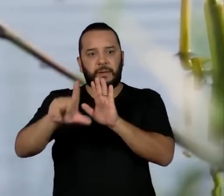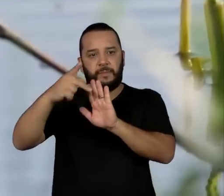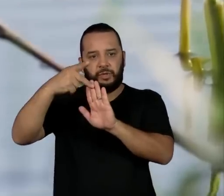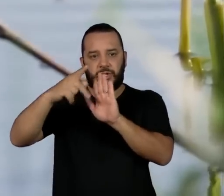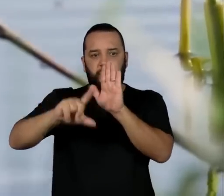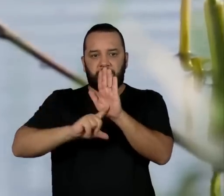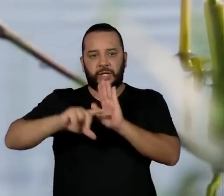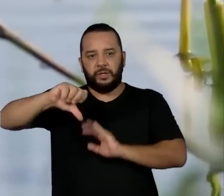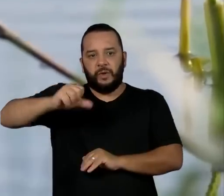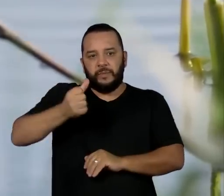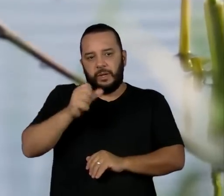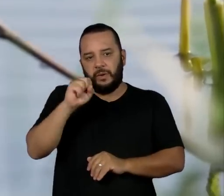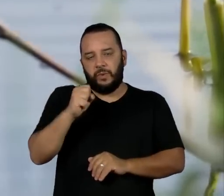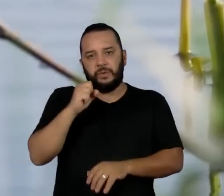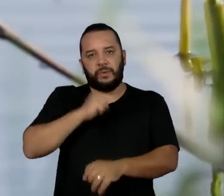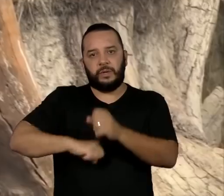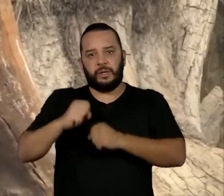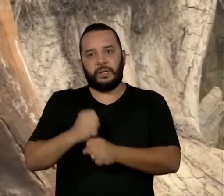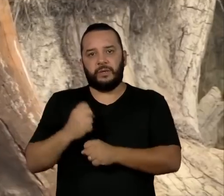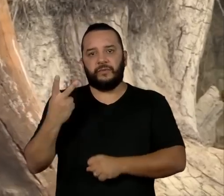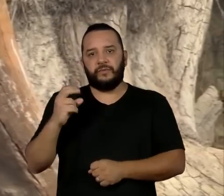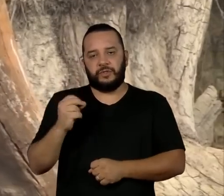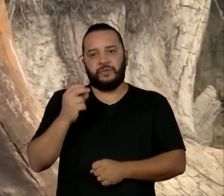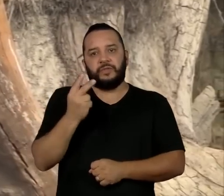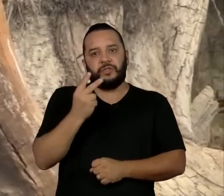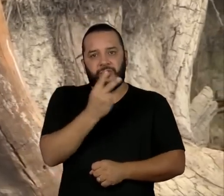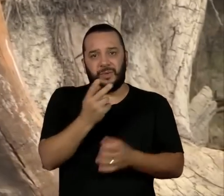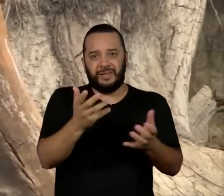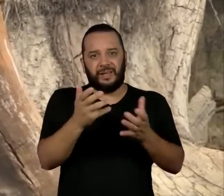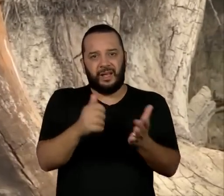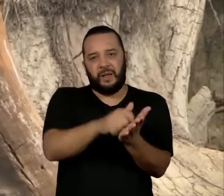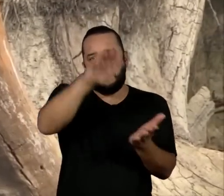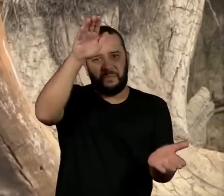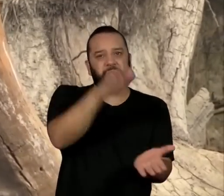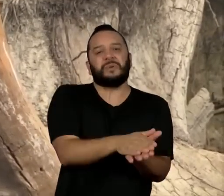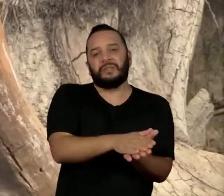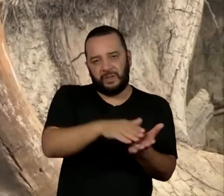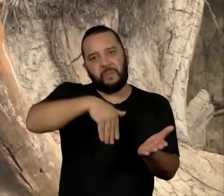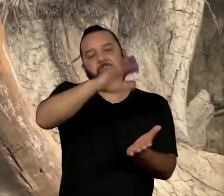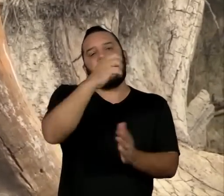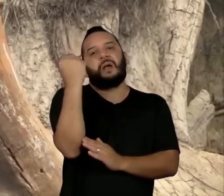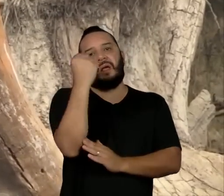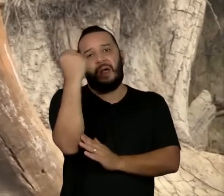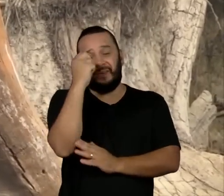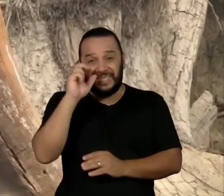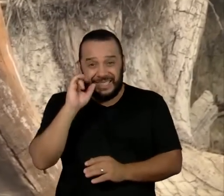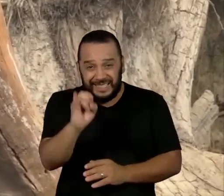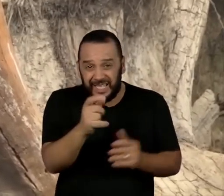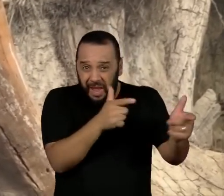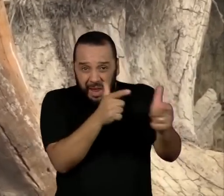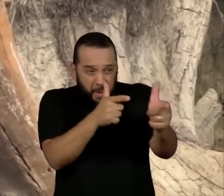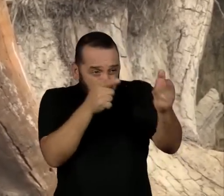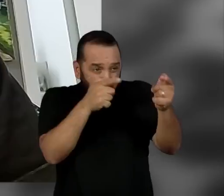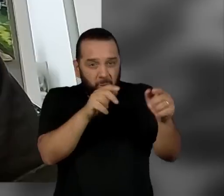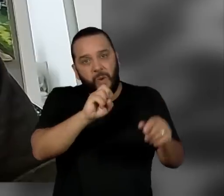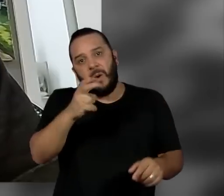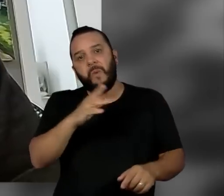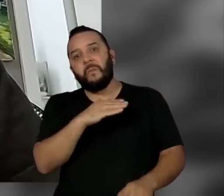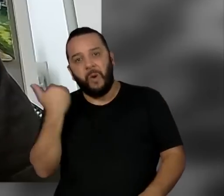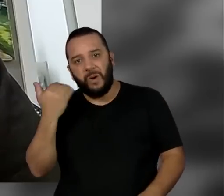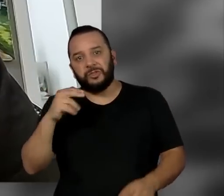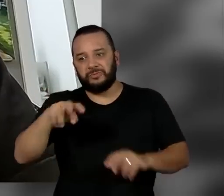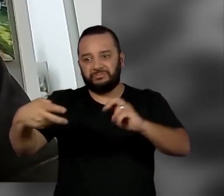de 2022, aumentar ao menos a pena para os crimes de caça e morte de felinos brasileiros. É